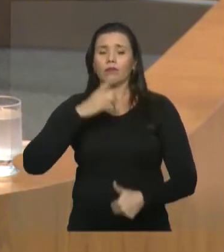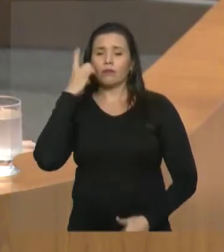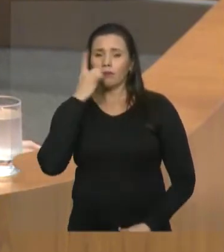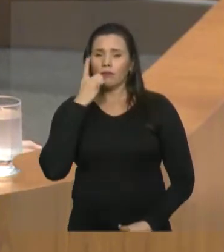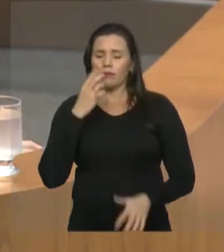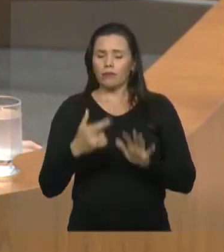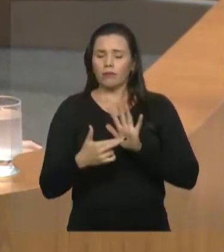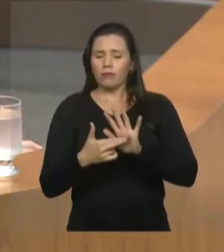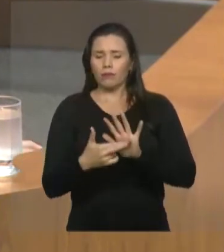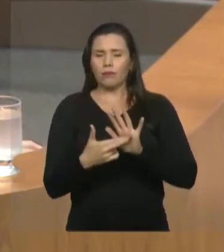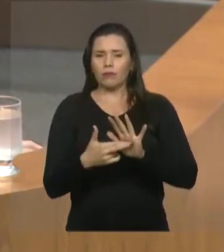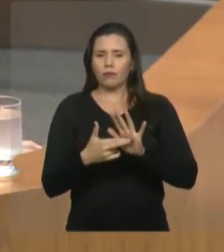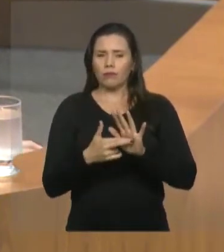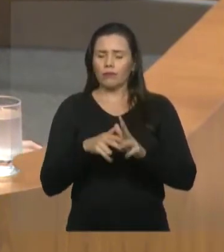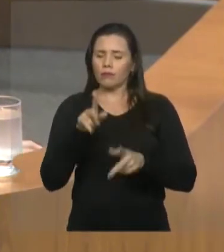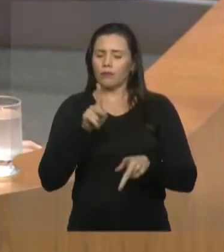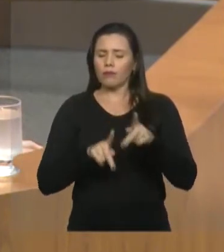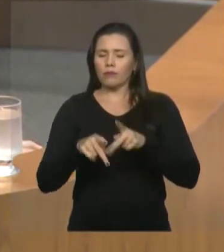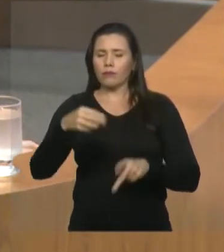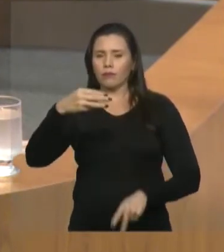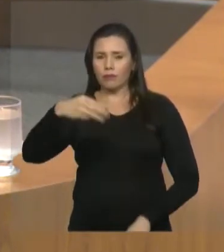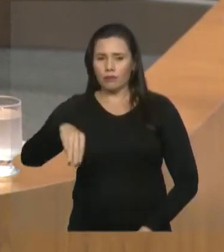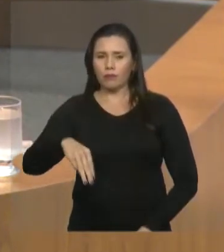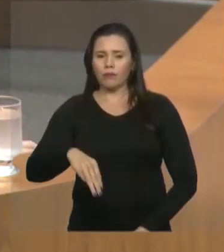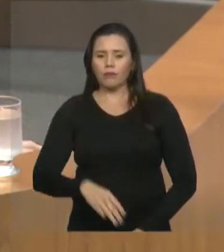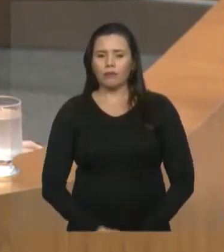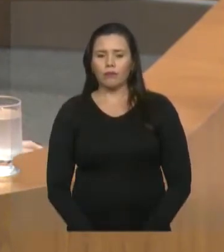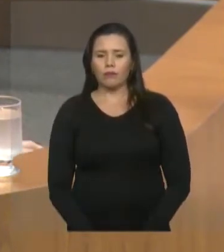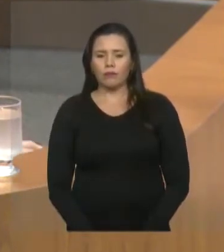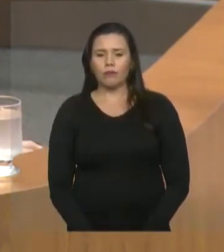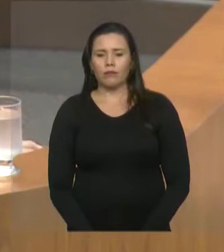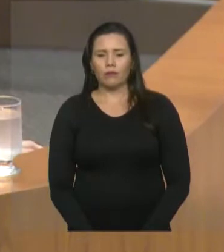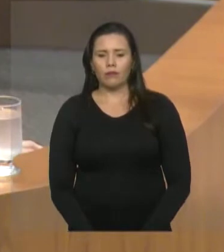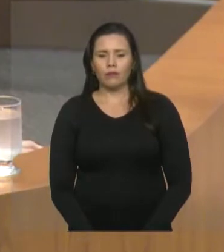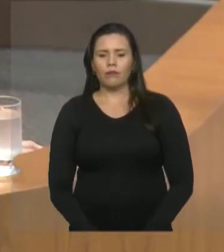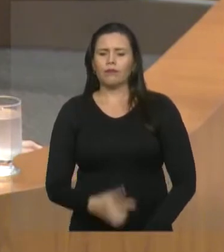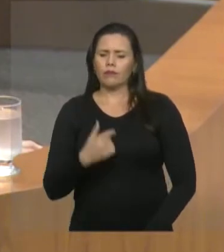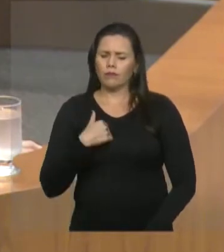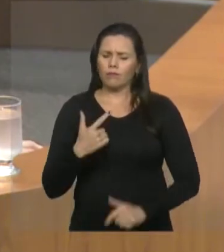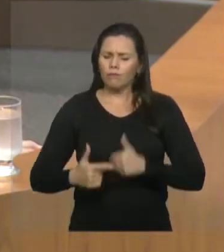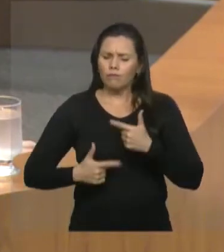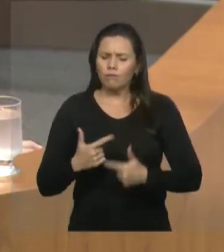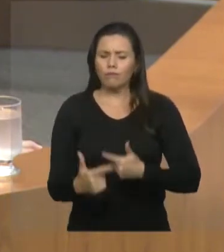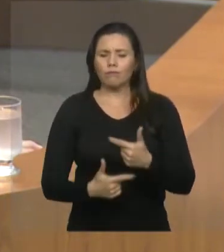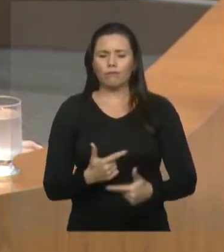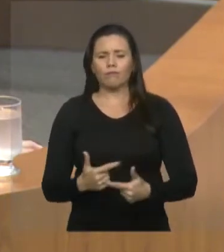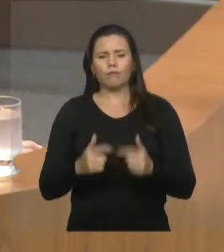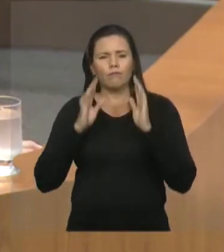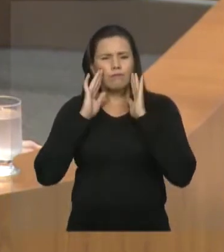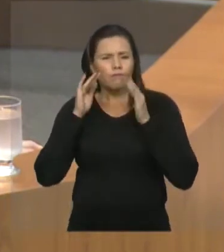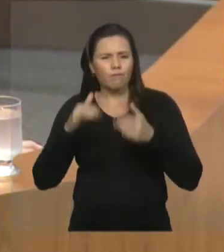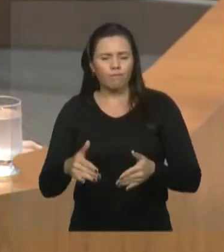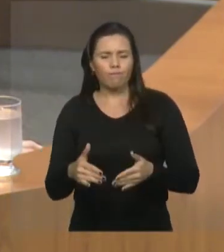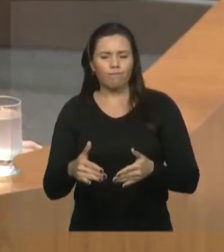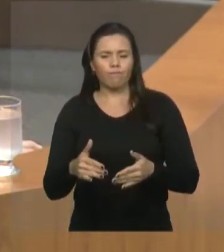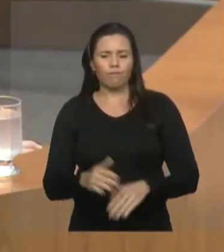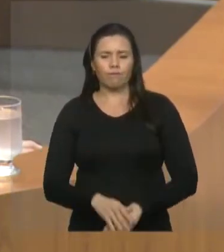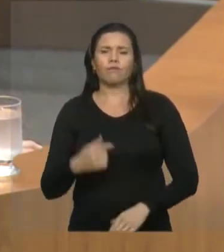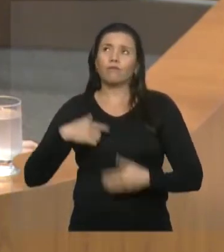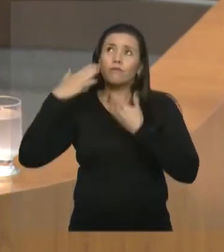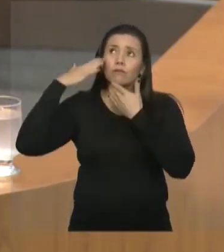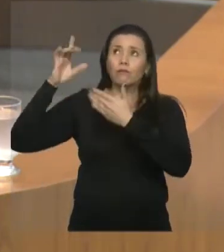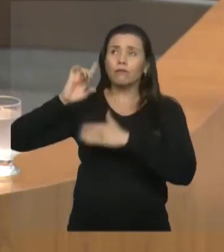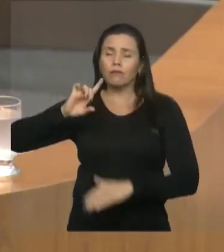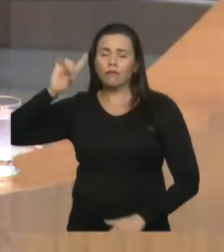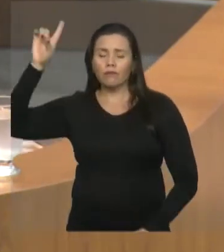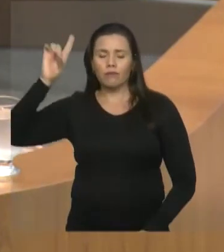representante legítimo pelo povo do Maranhão, em qual a gente faz um grande trabalho, graças a Deus, a gente também tem um